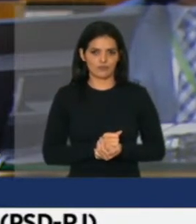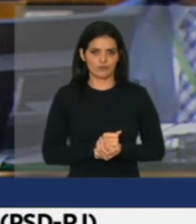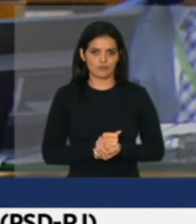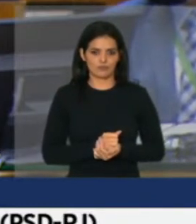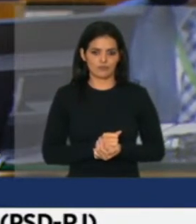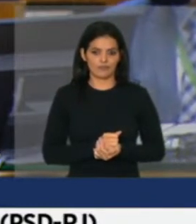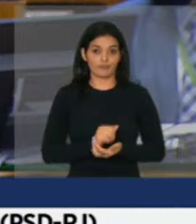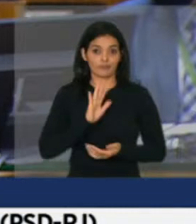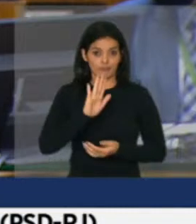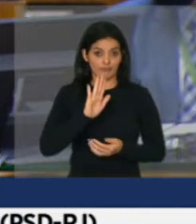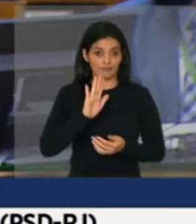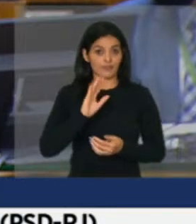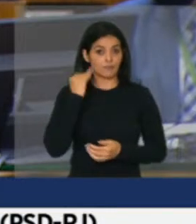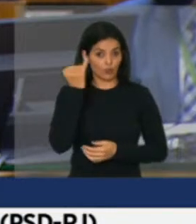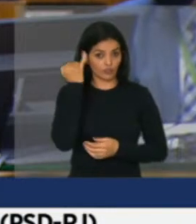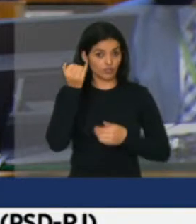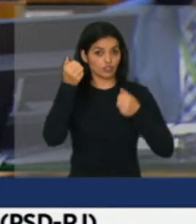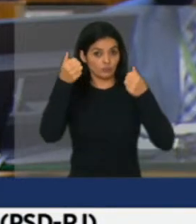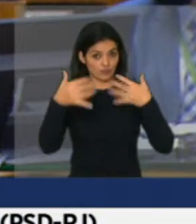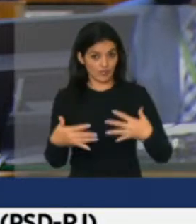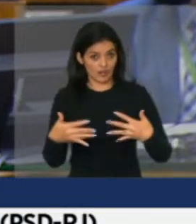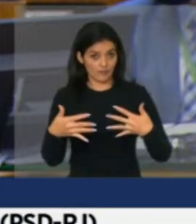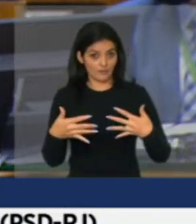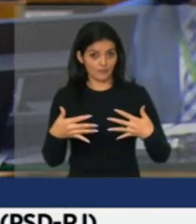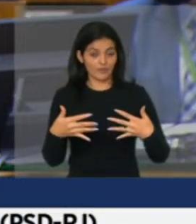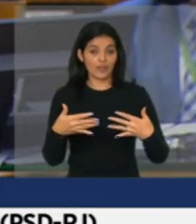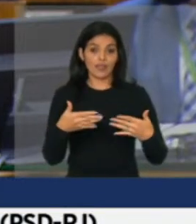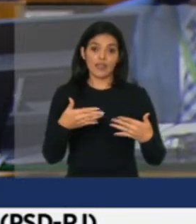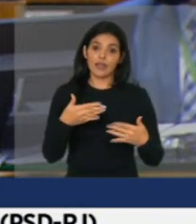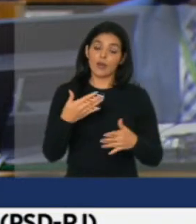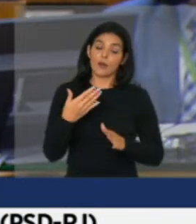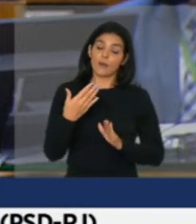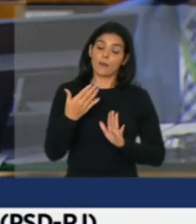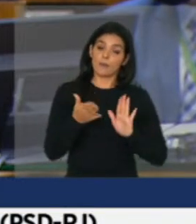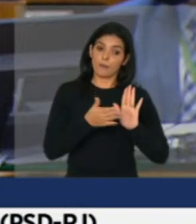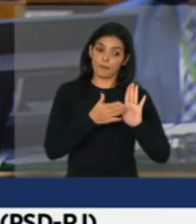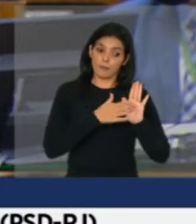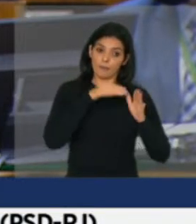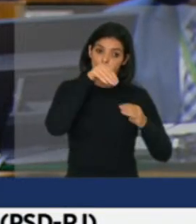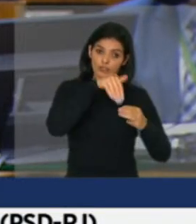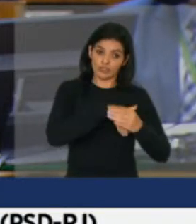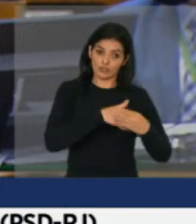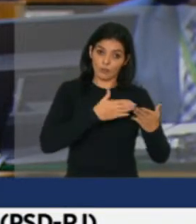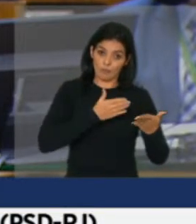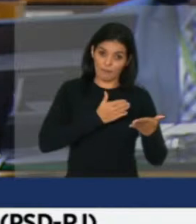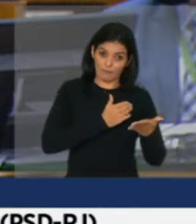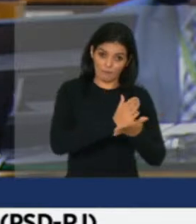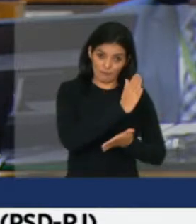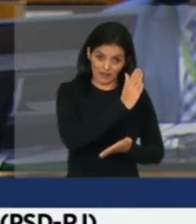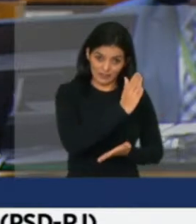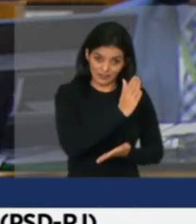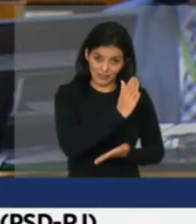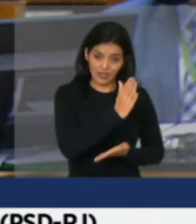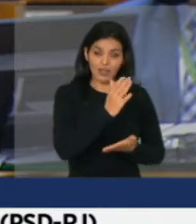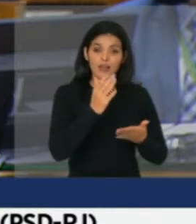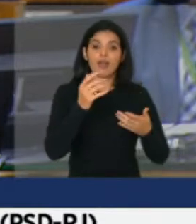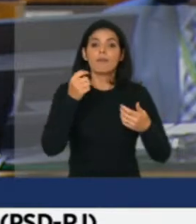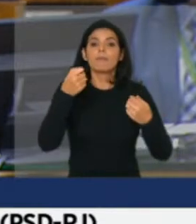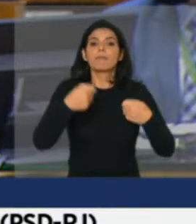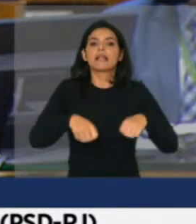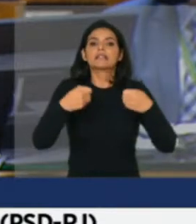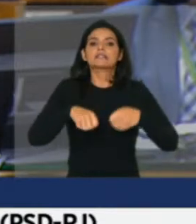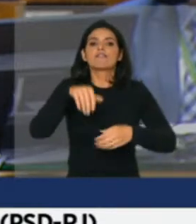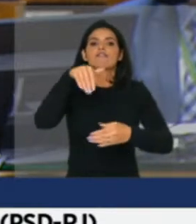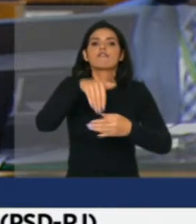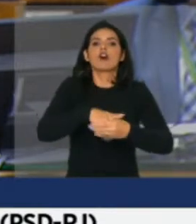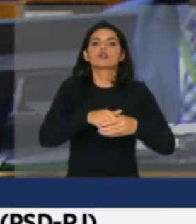Vale ressaltar que para a aprovação do projeto em votação ostensiva, será necessário o voto da